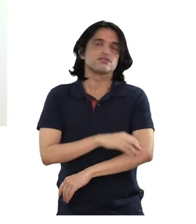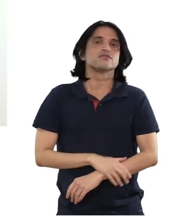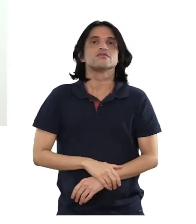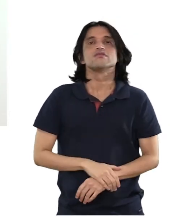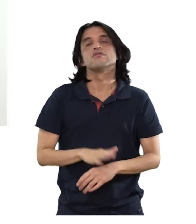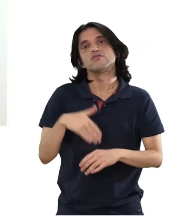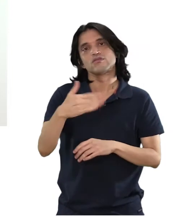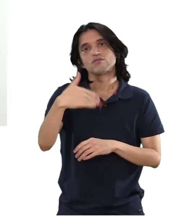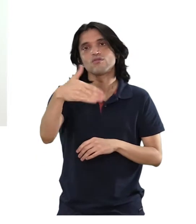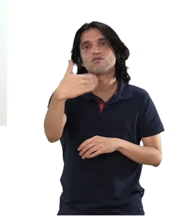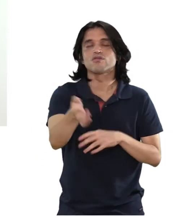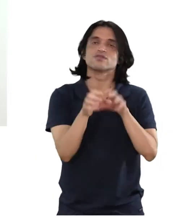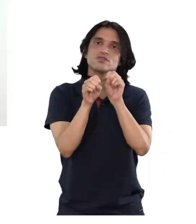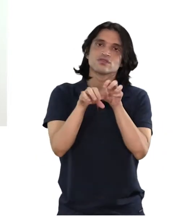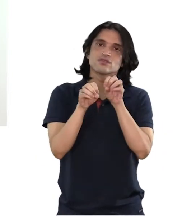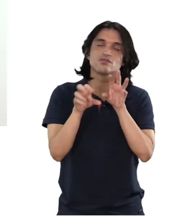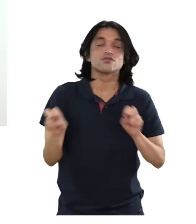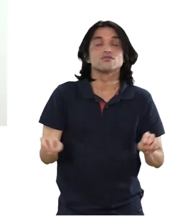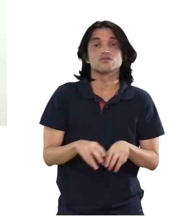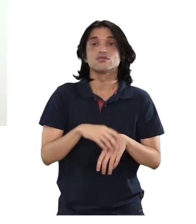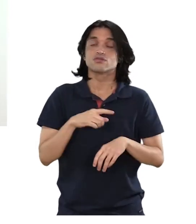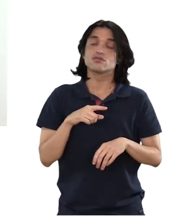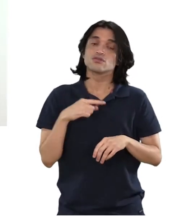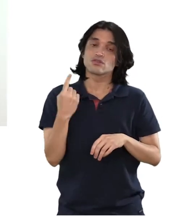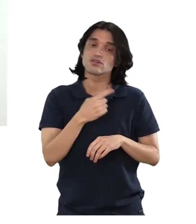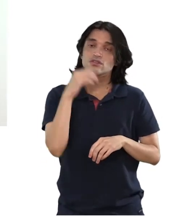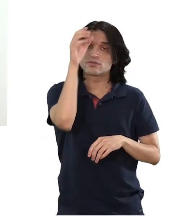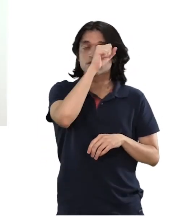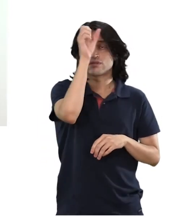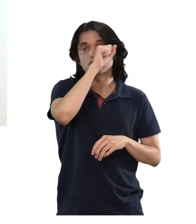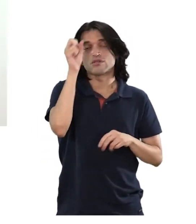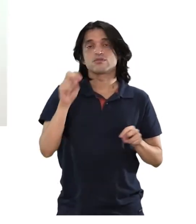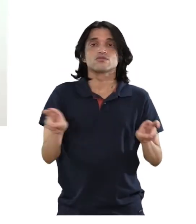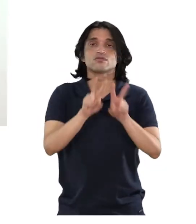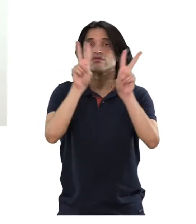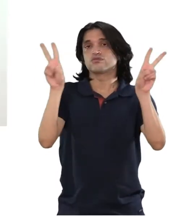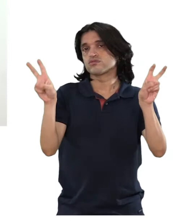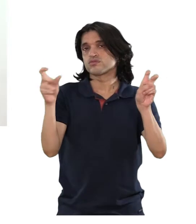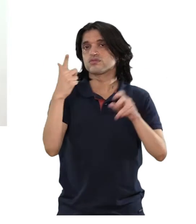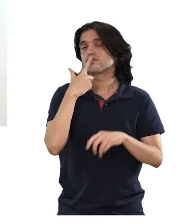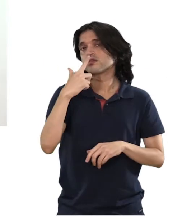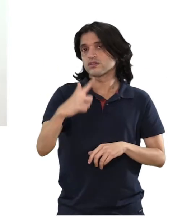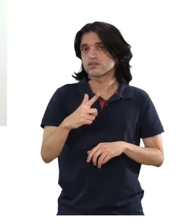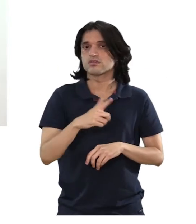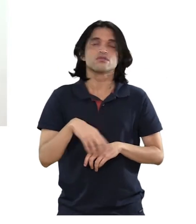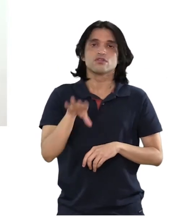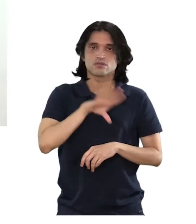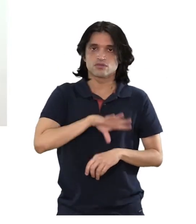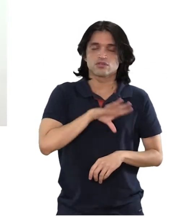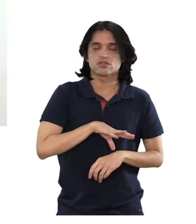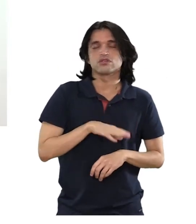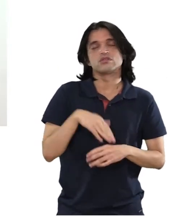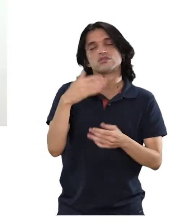nossas aulas, abordamos assuntos com relação ao uso da nossa língua materna. Então, estamos iniciando mais um